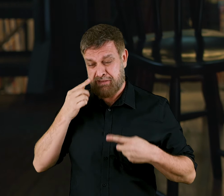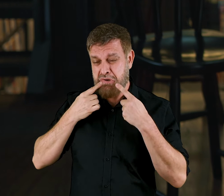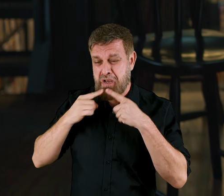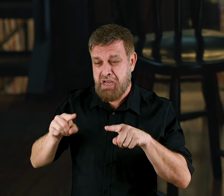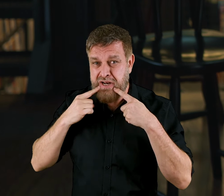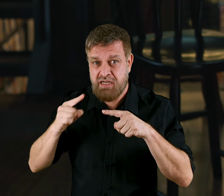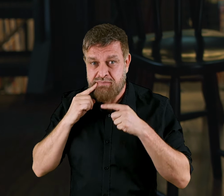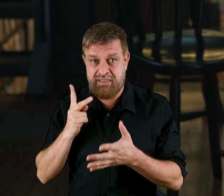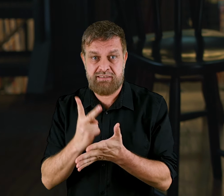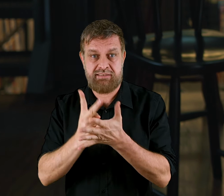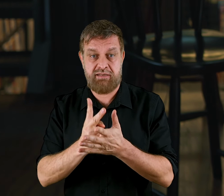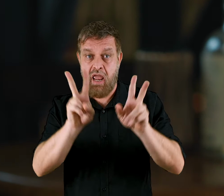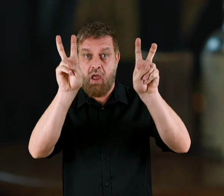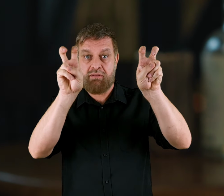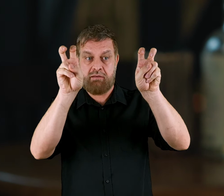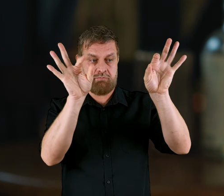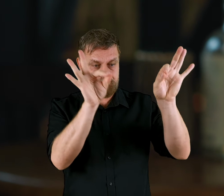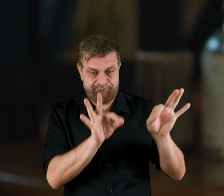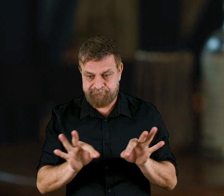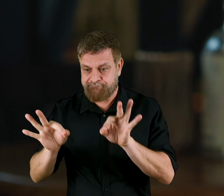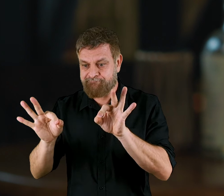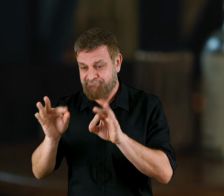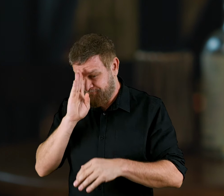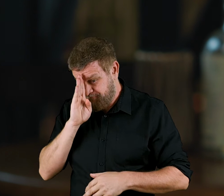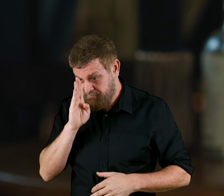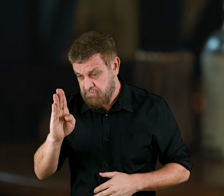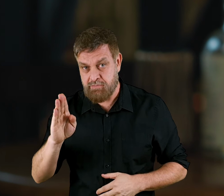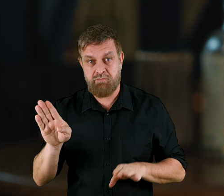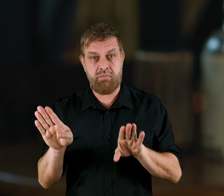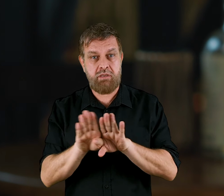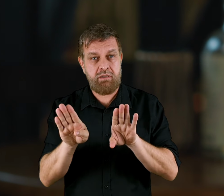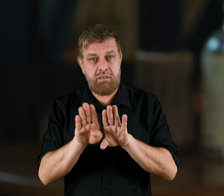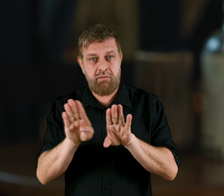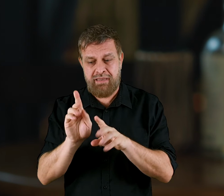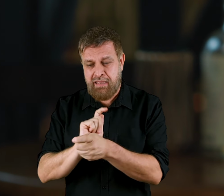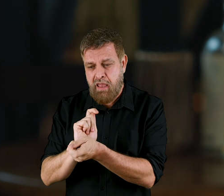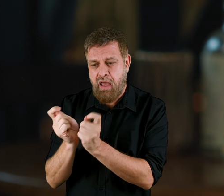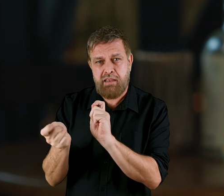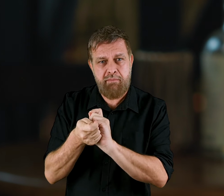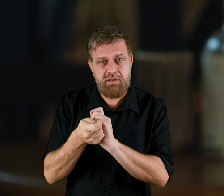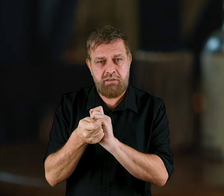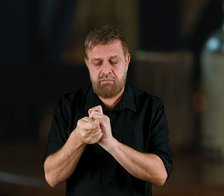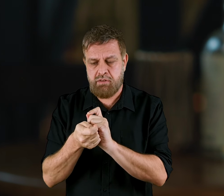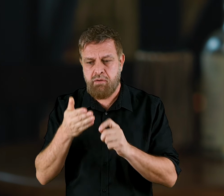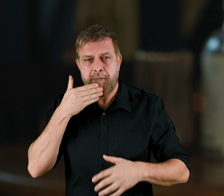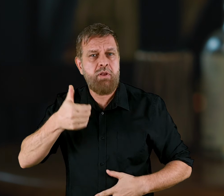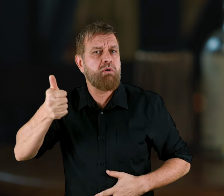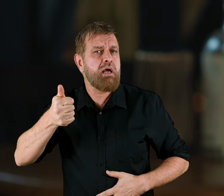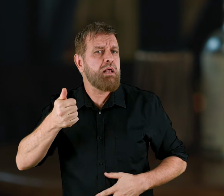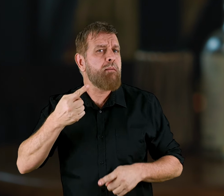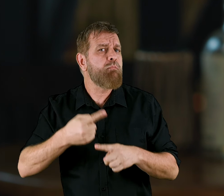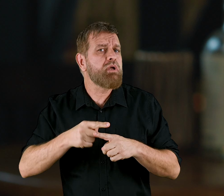no centro do debate. Porque, veja, né, esse aperfeiçoamento ele vai ser para quem?